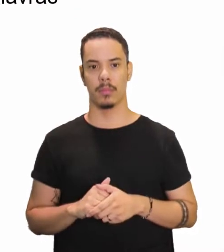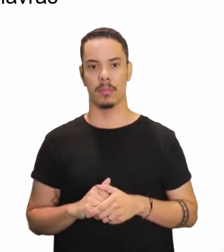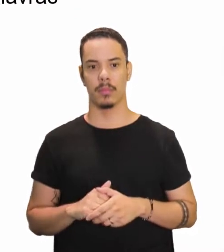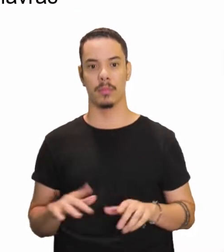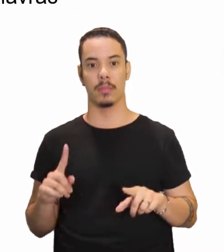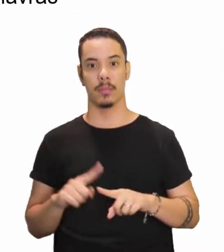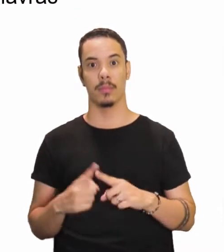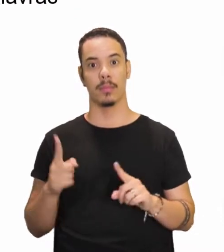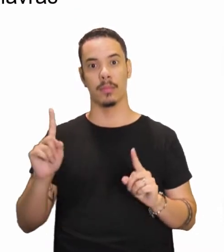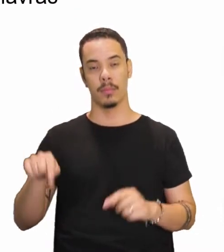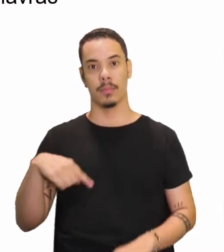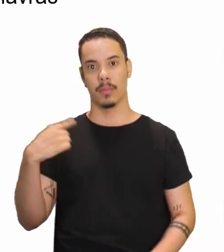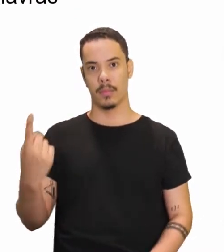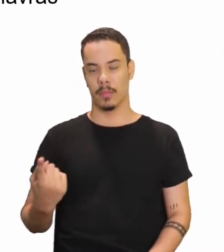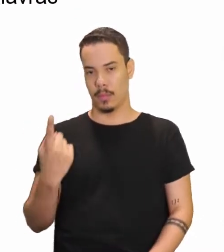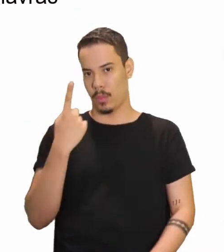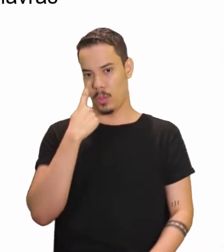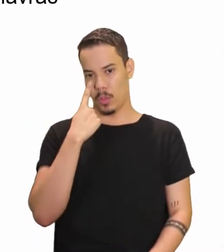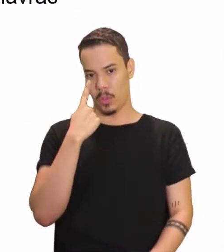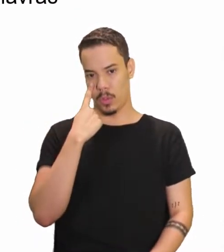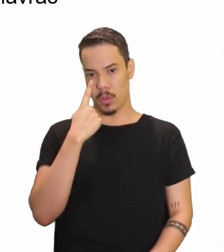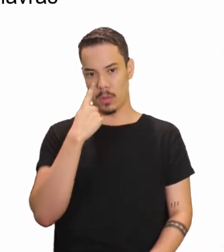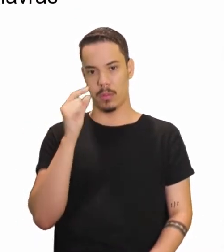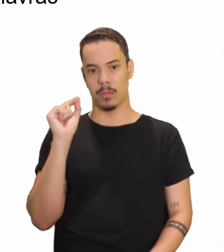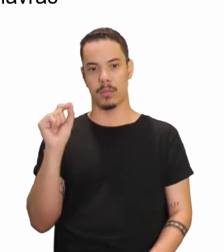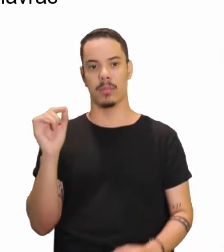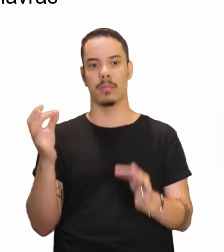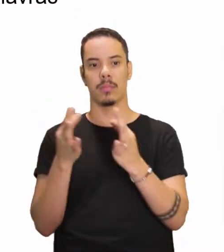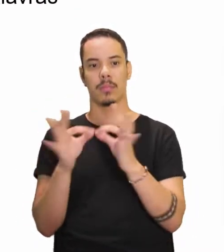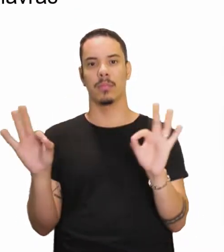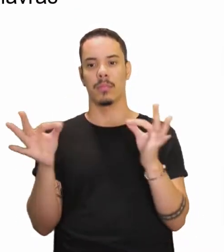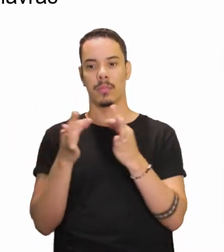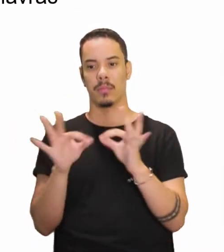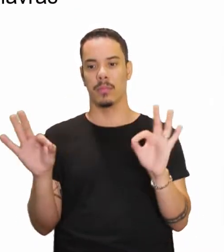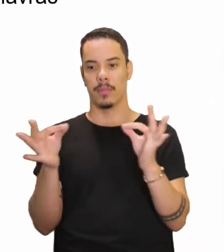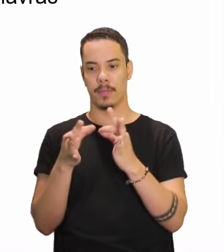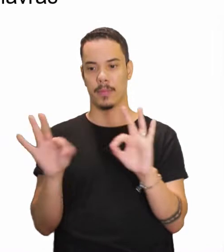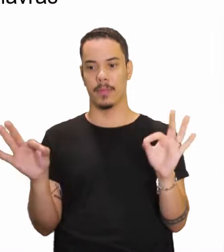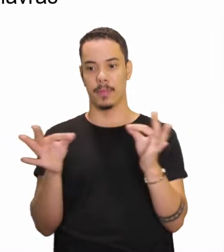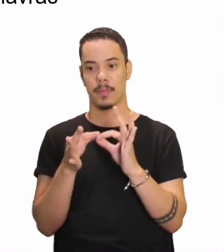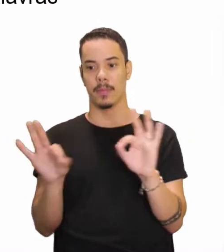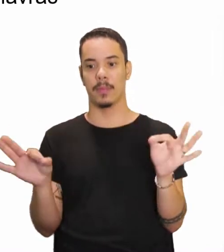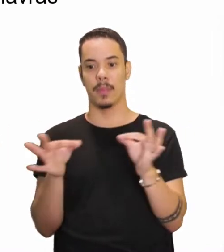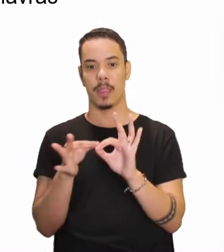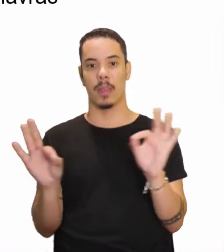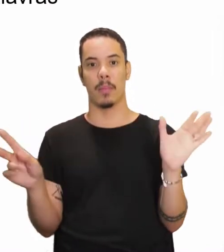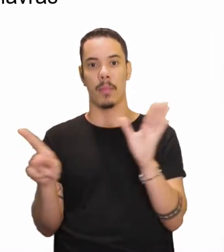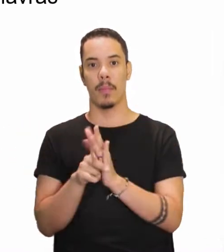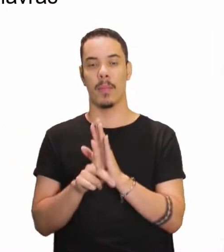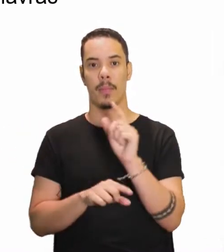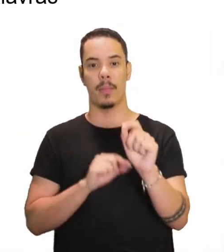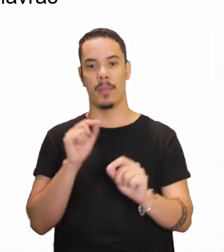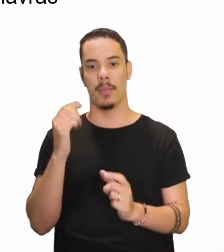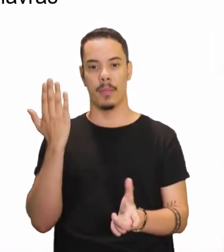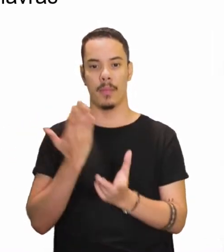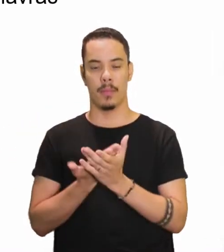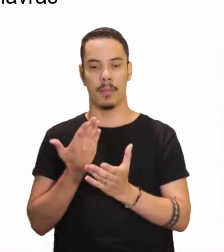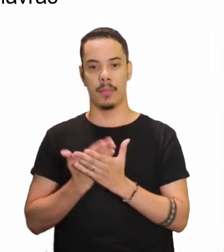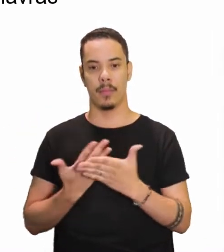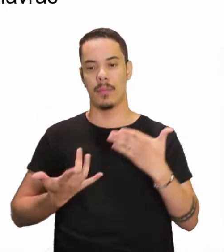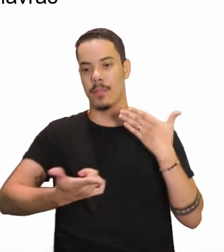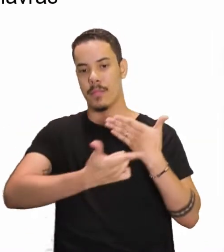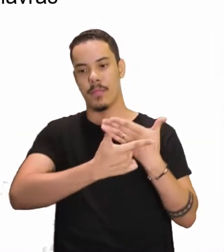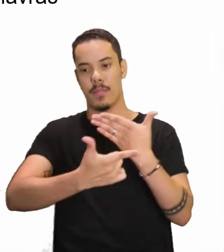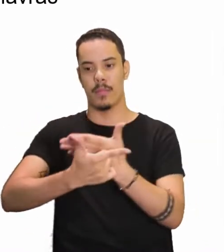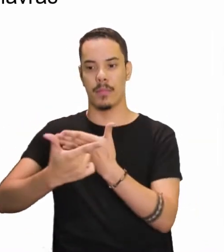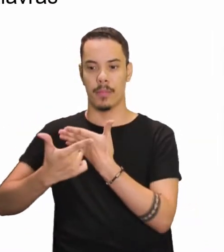tá? E aí nós vamos para outra ciência, que é a sintaxe, certo? A sintaxe é aquela que estuda as funções, que